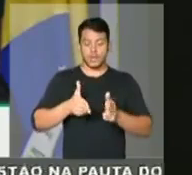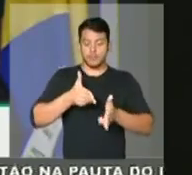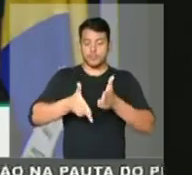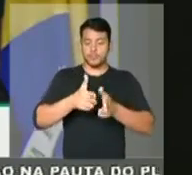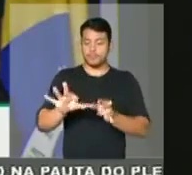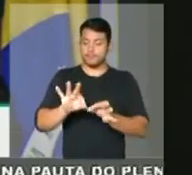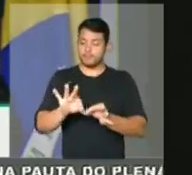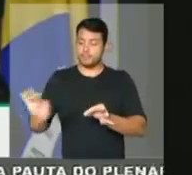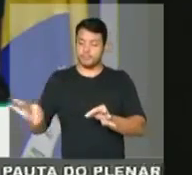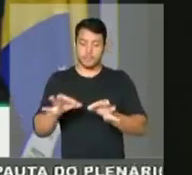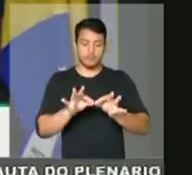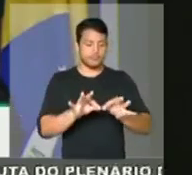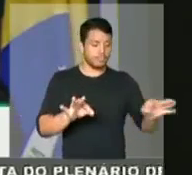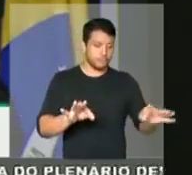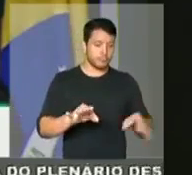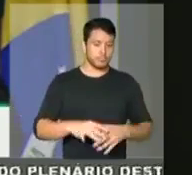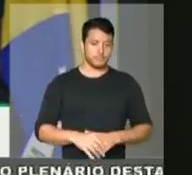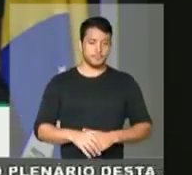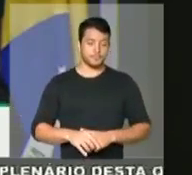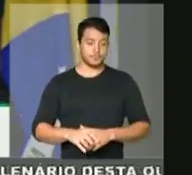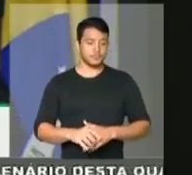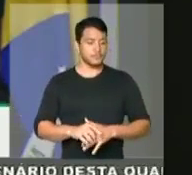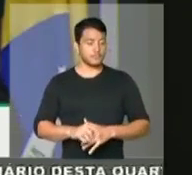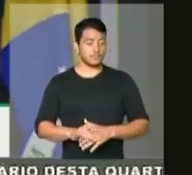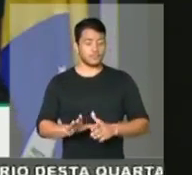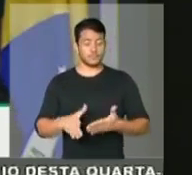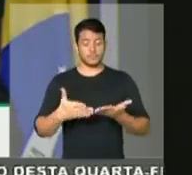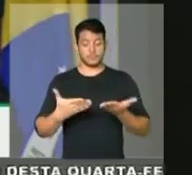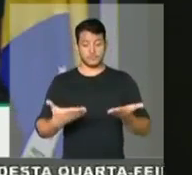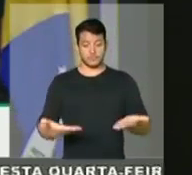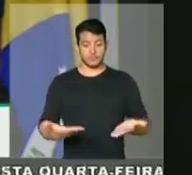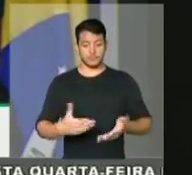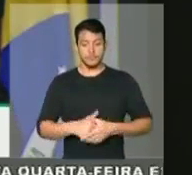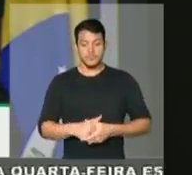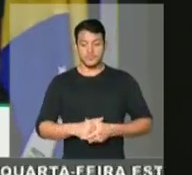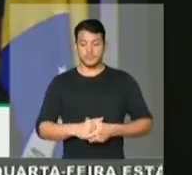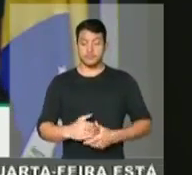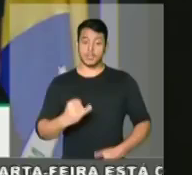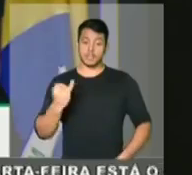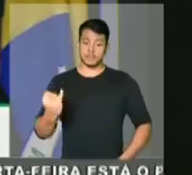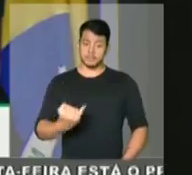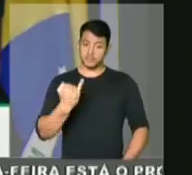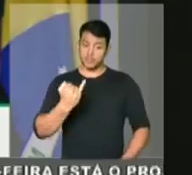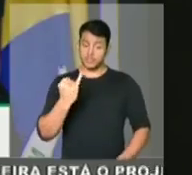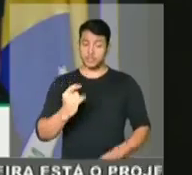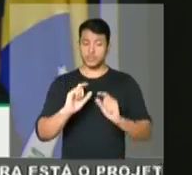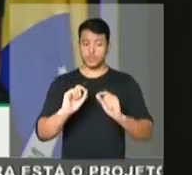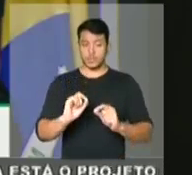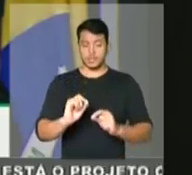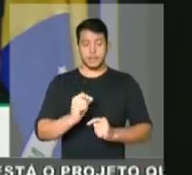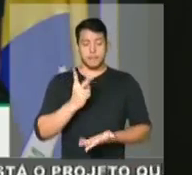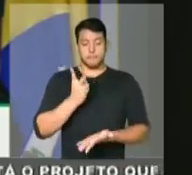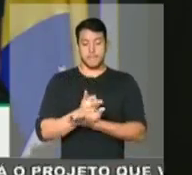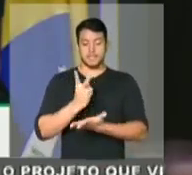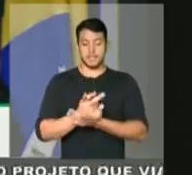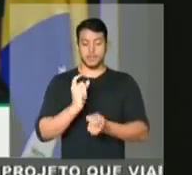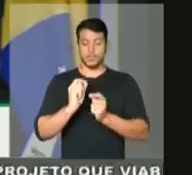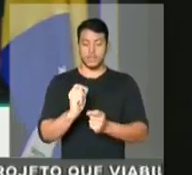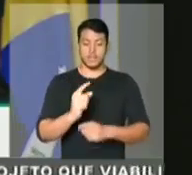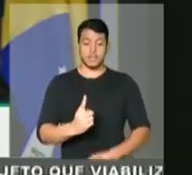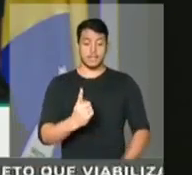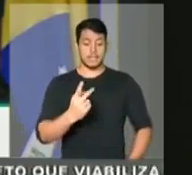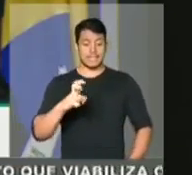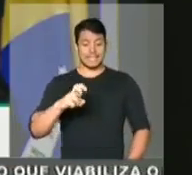rodovias públicas, ferrovias e dutos. Desta forma, é importante a manutenção da reserva de 15